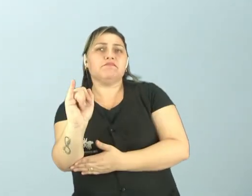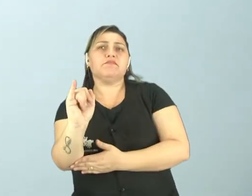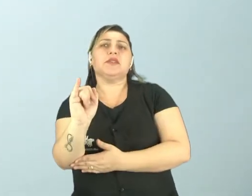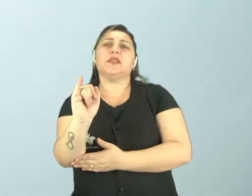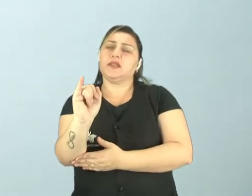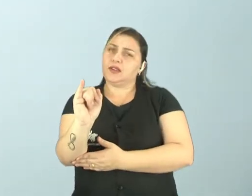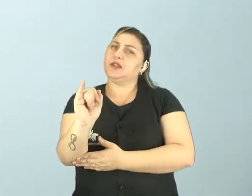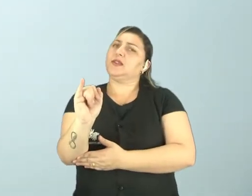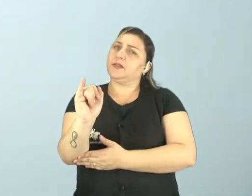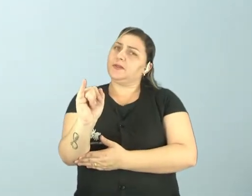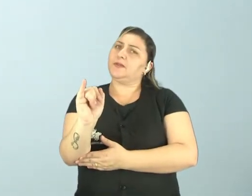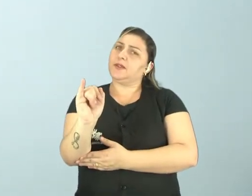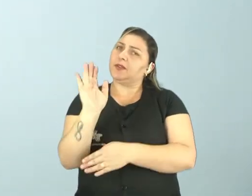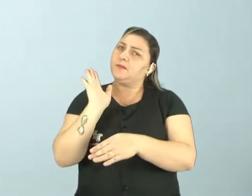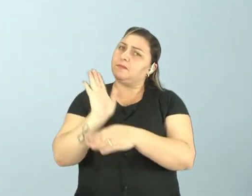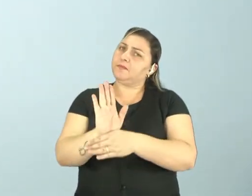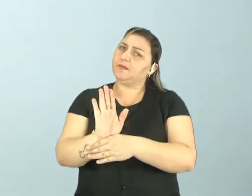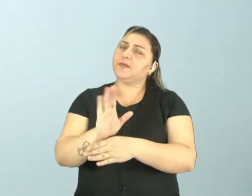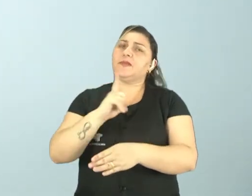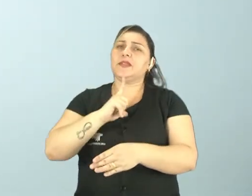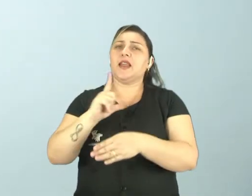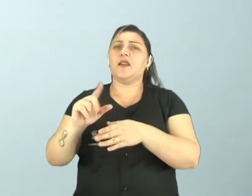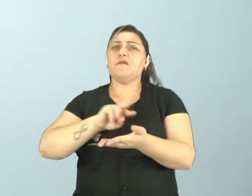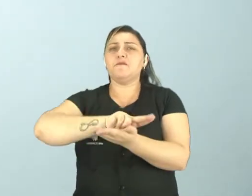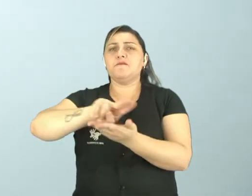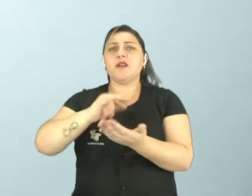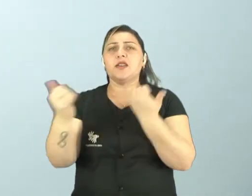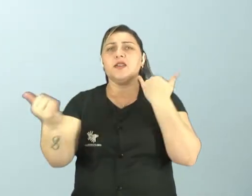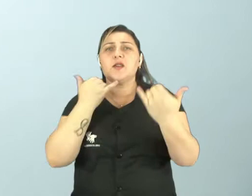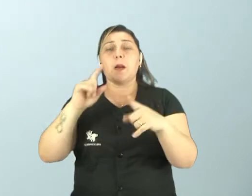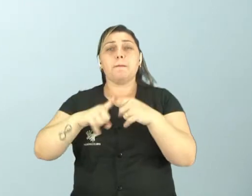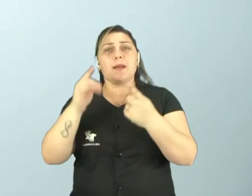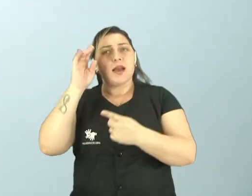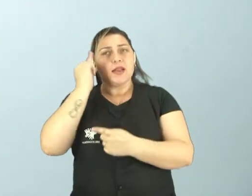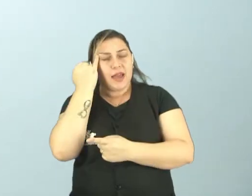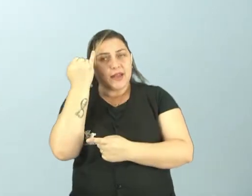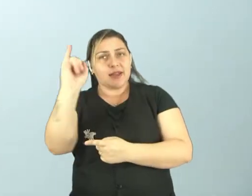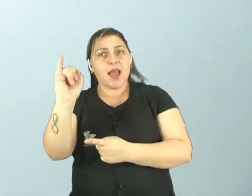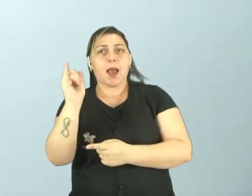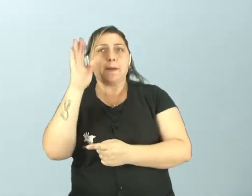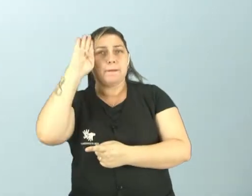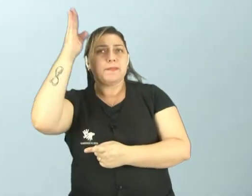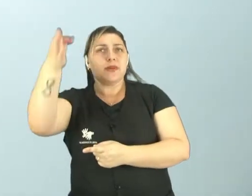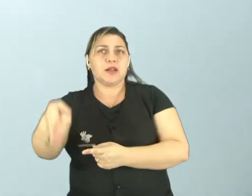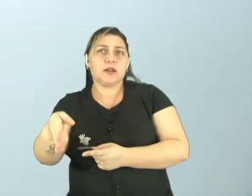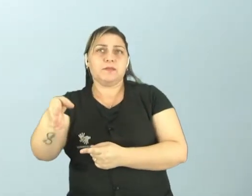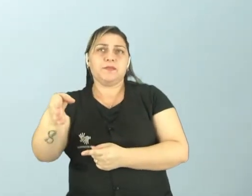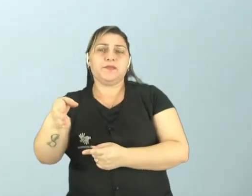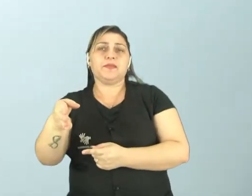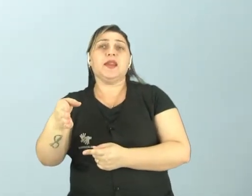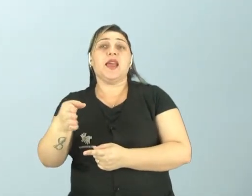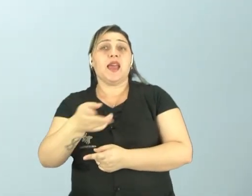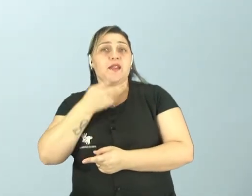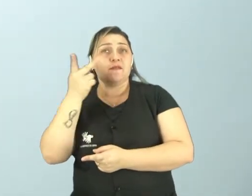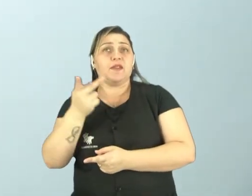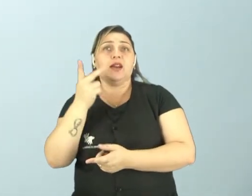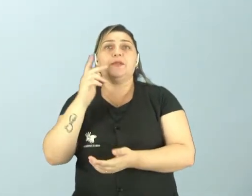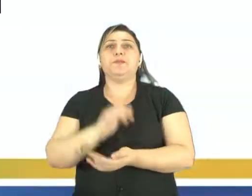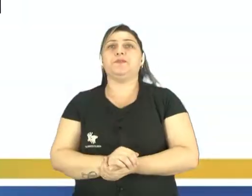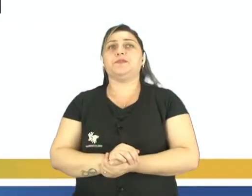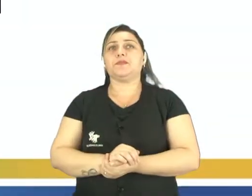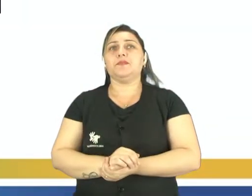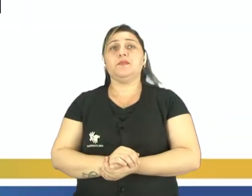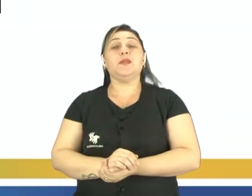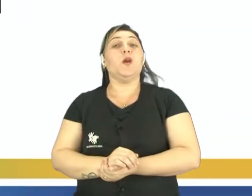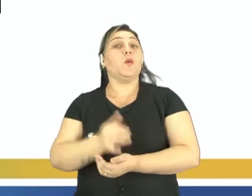está defendendo? Ele tem várias informações, mas a ideia principal que ele está defendendo é quando ele diz assim, ó,